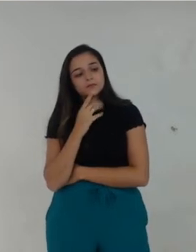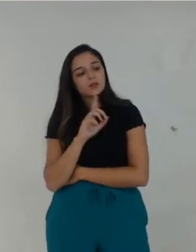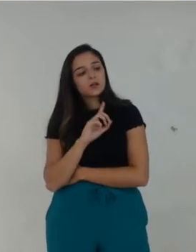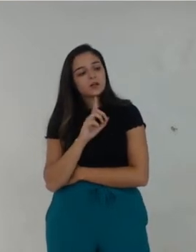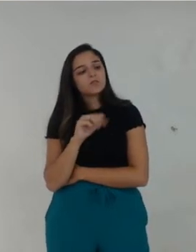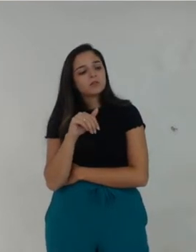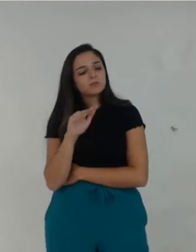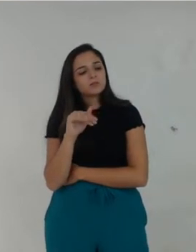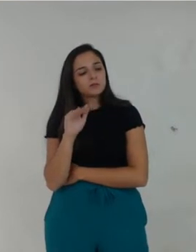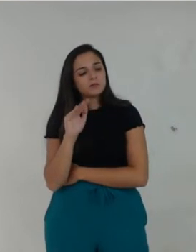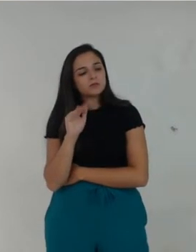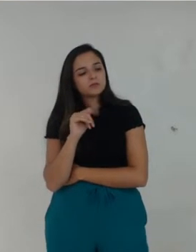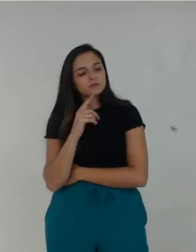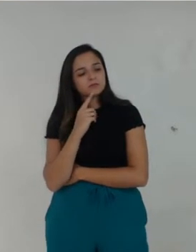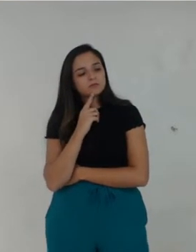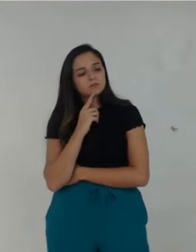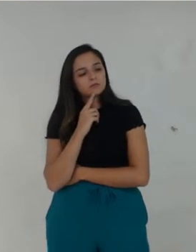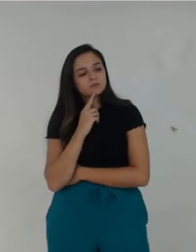pode ir para baixo.